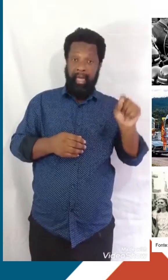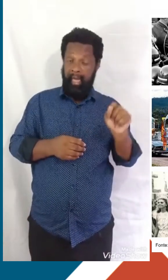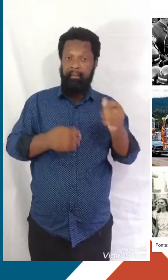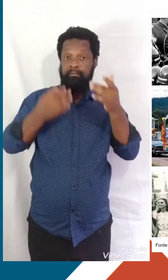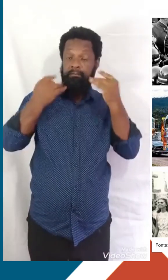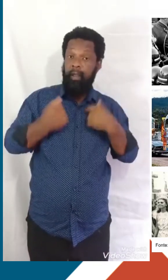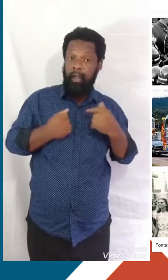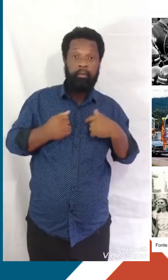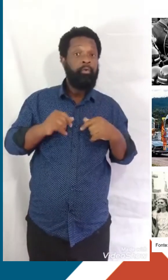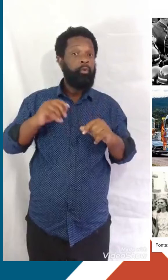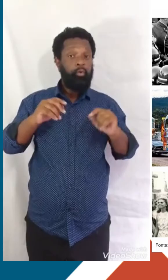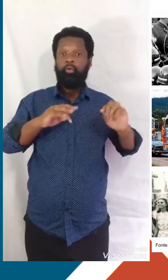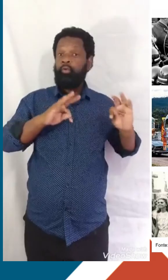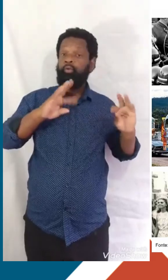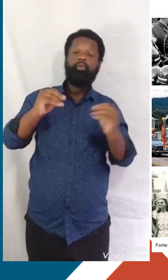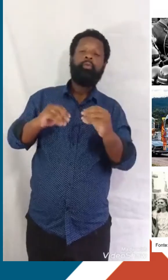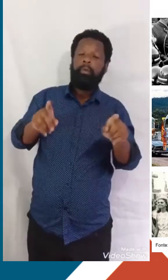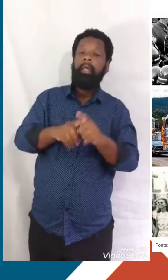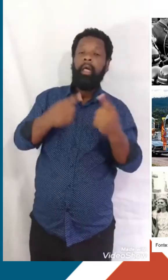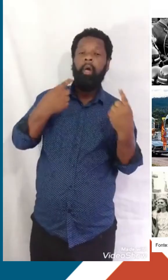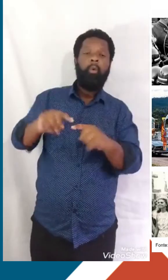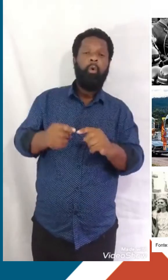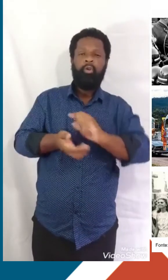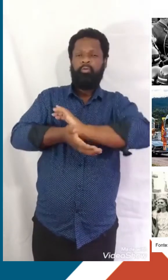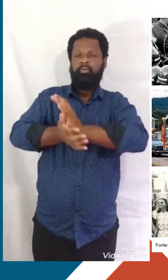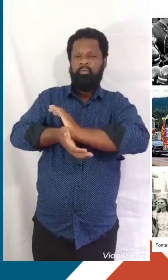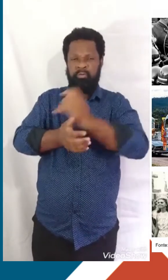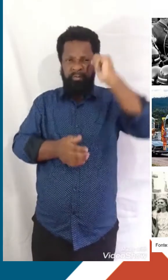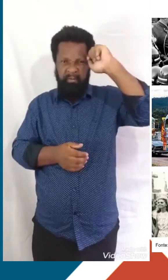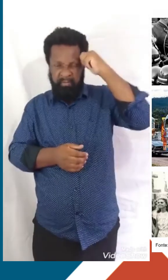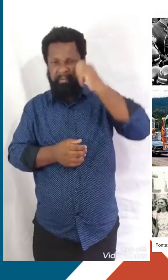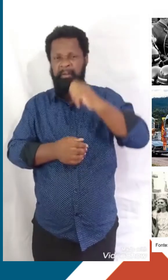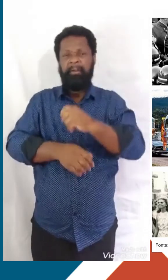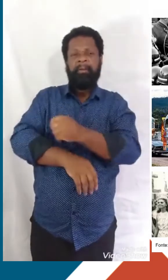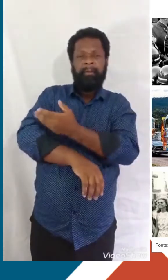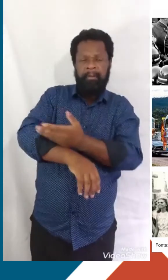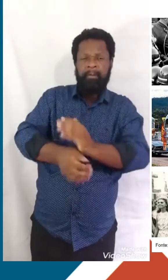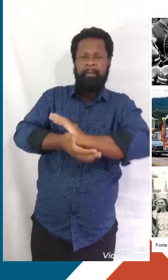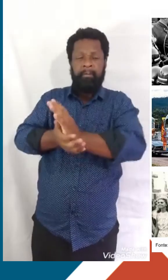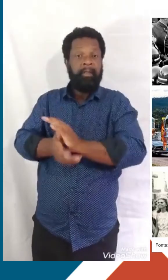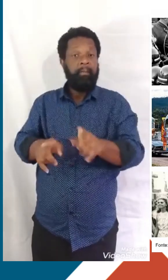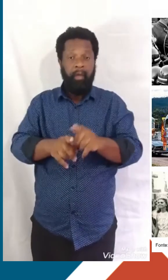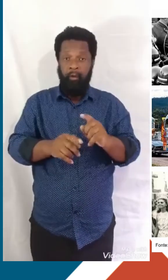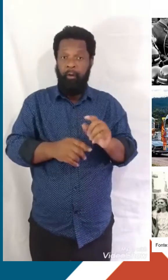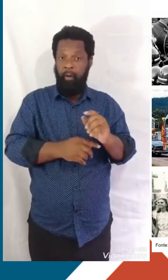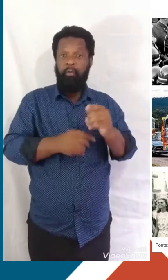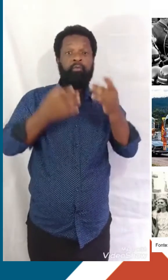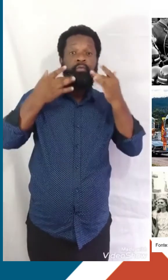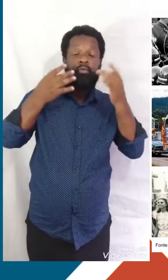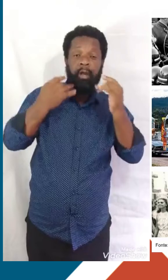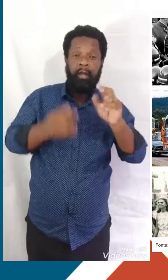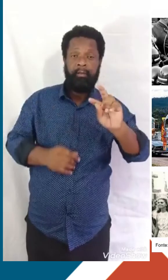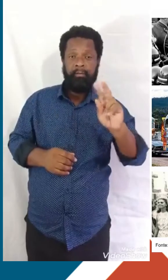um símbolo de protesto contra o racismo e a guerra do Vietnã. Inclusive, Hair inspirou as